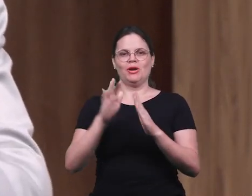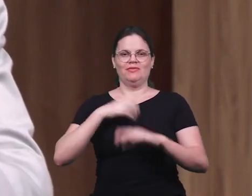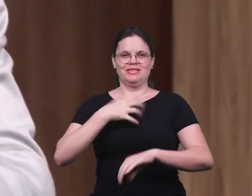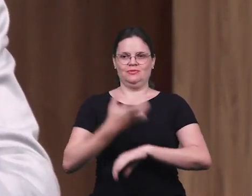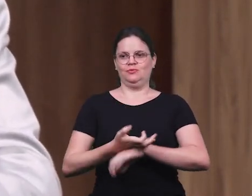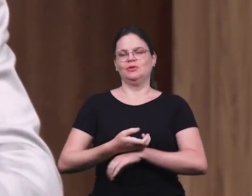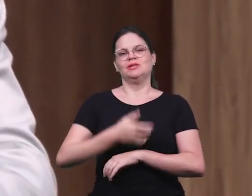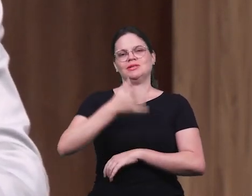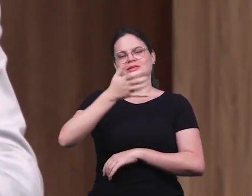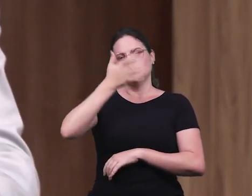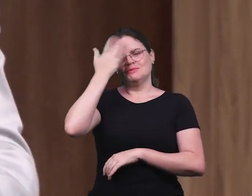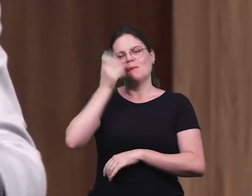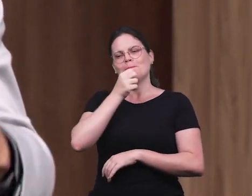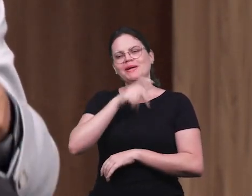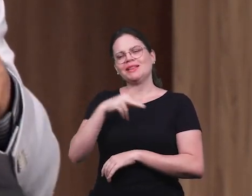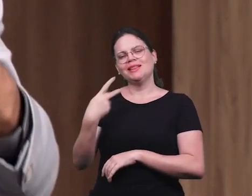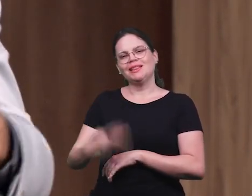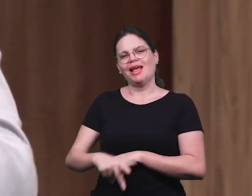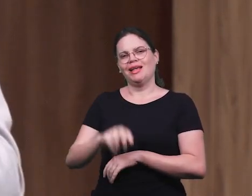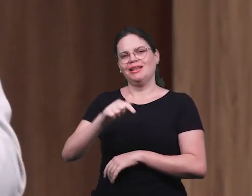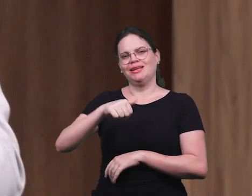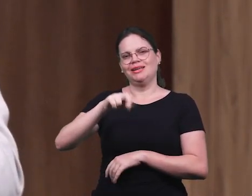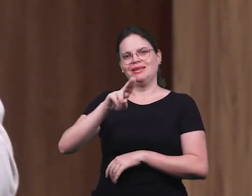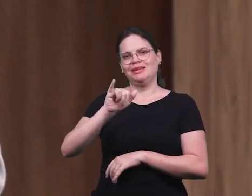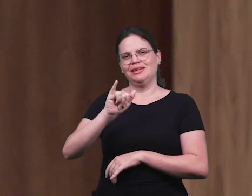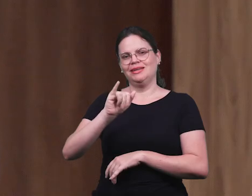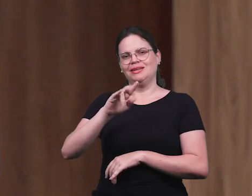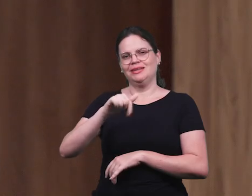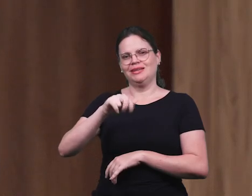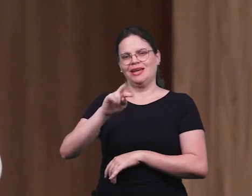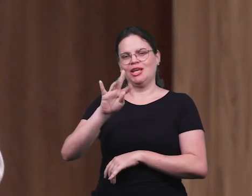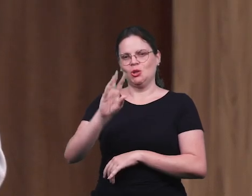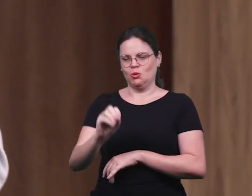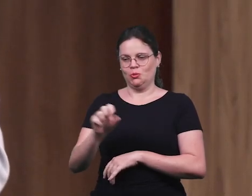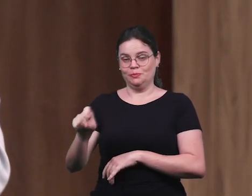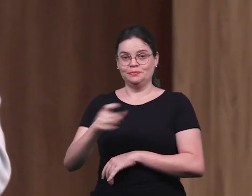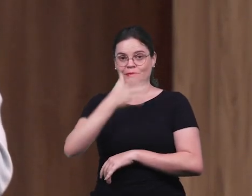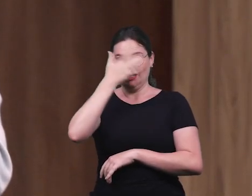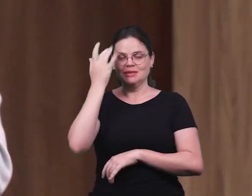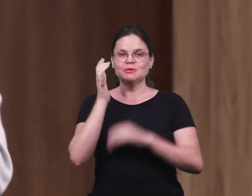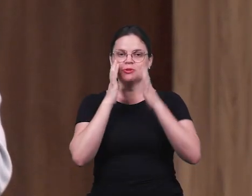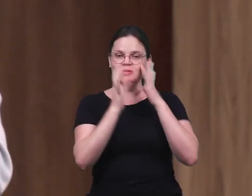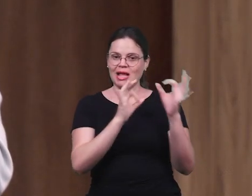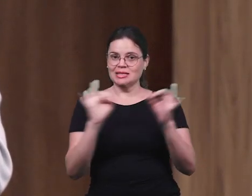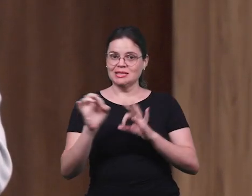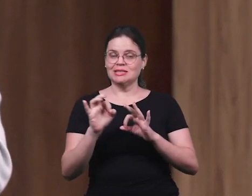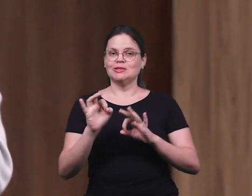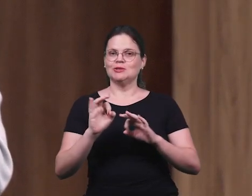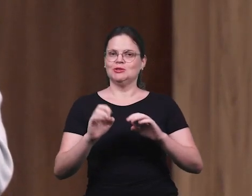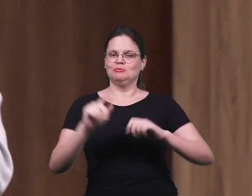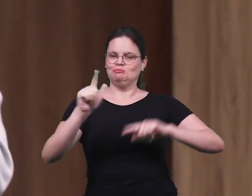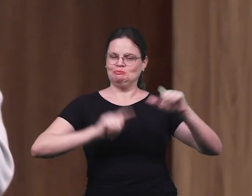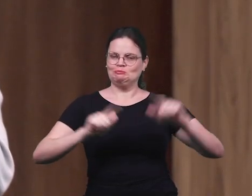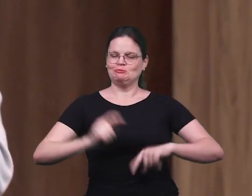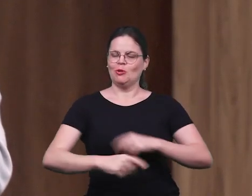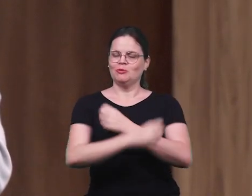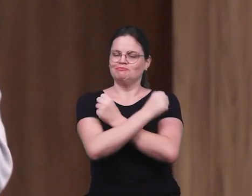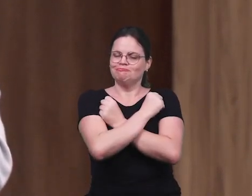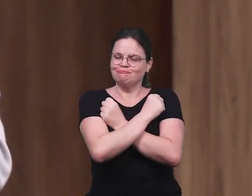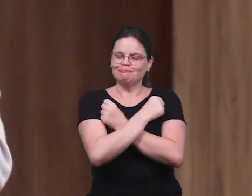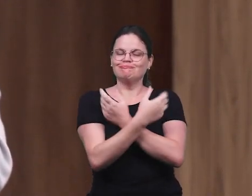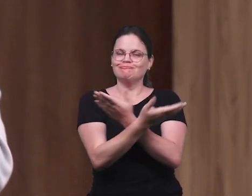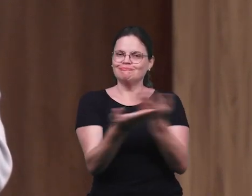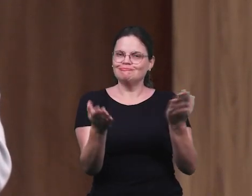né? Deixei essas duas igrejas que muitos irmãos aí assistem o programa, e um abraço